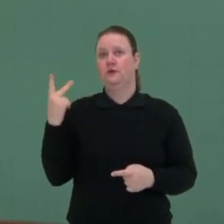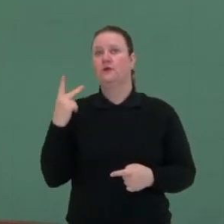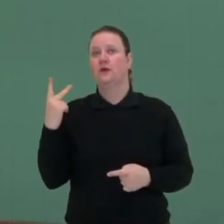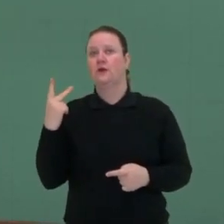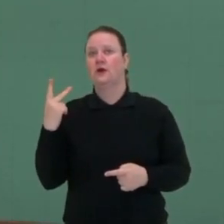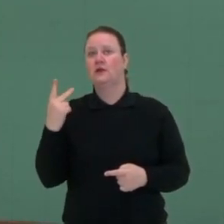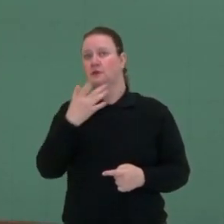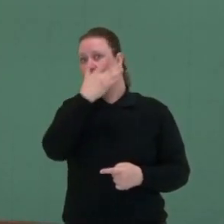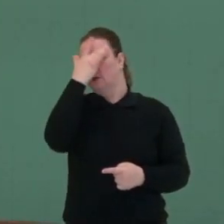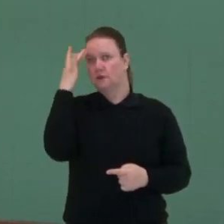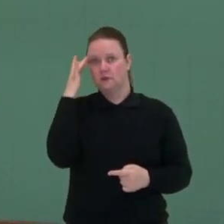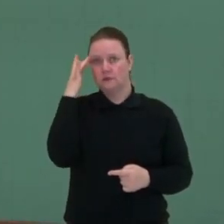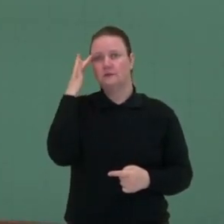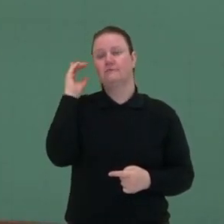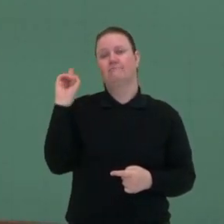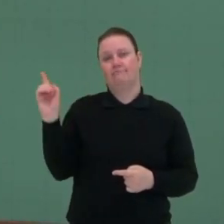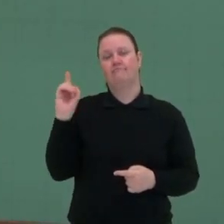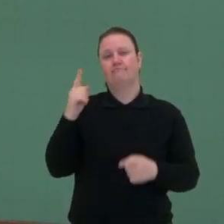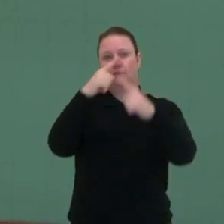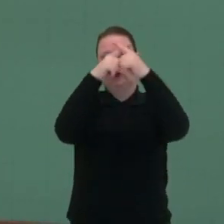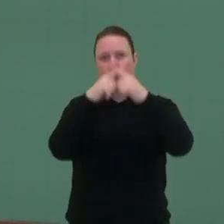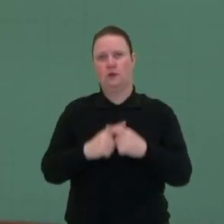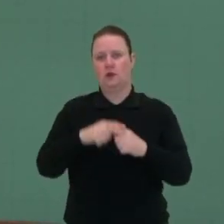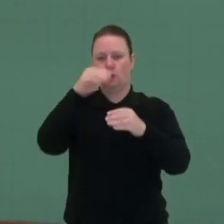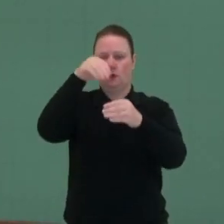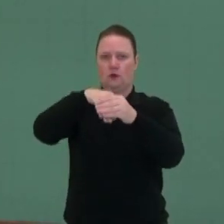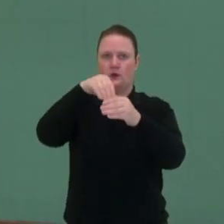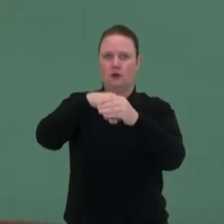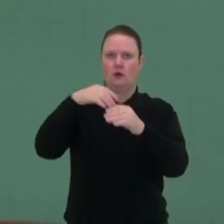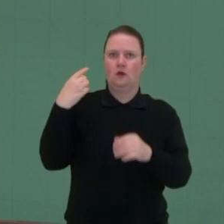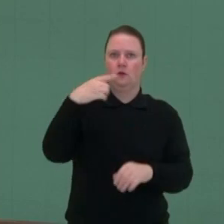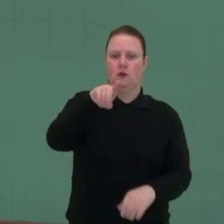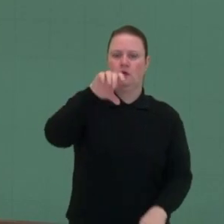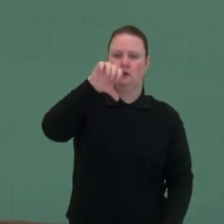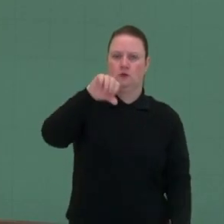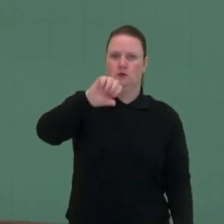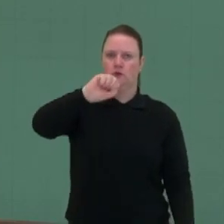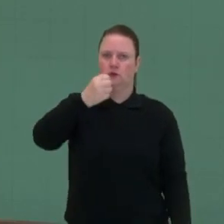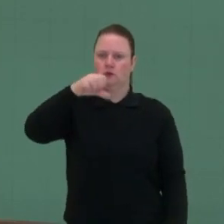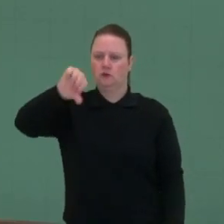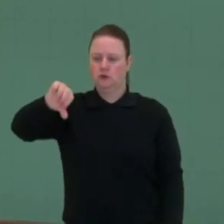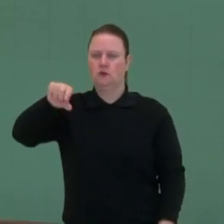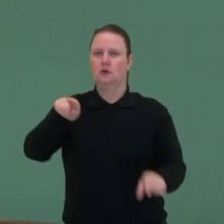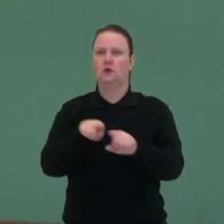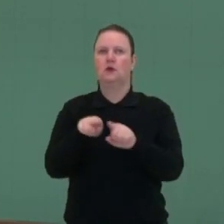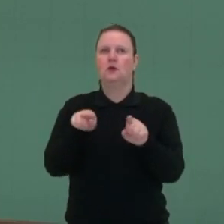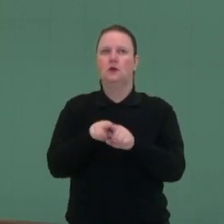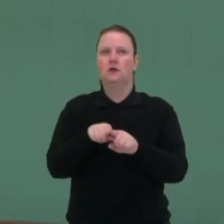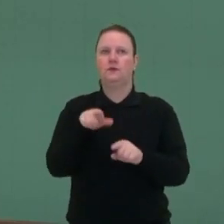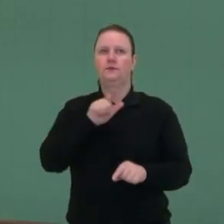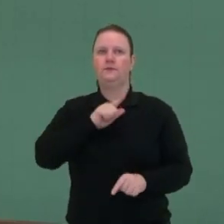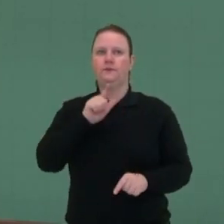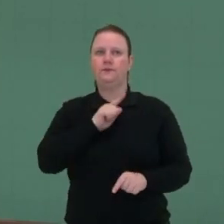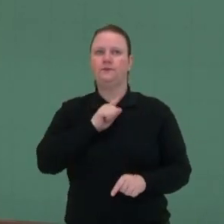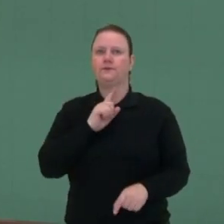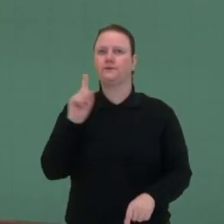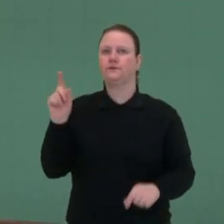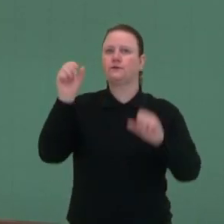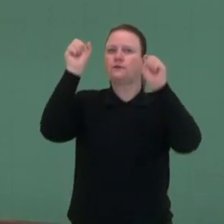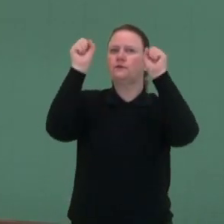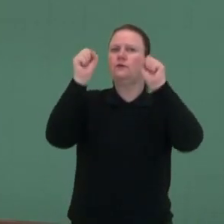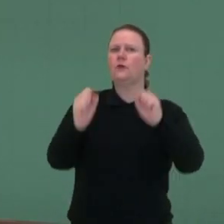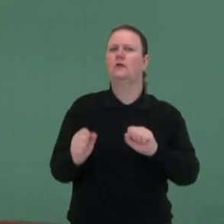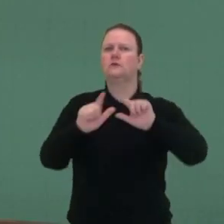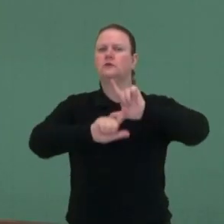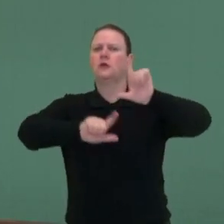da atenção nessa disputa eleitoral de 1989, que contou com o grande poder da